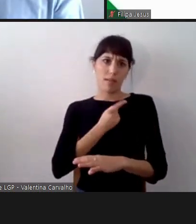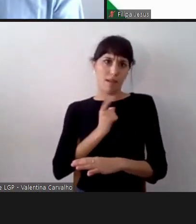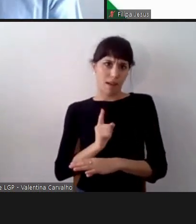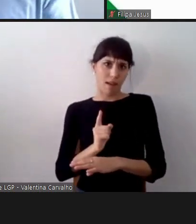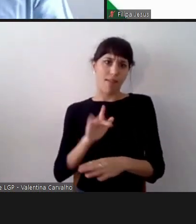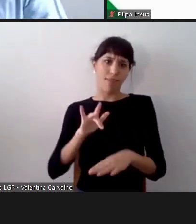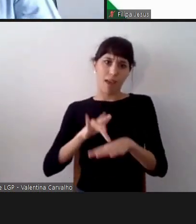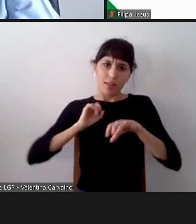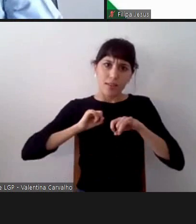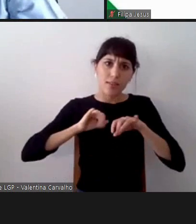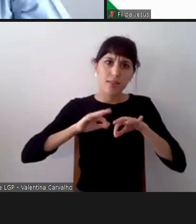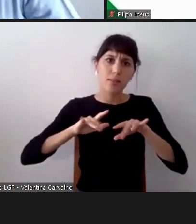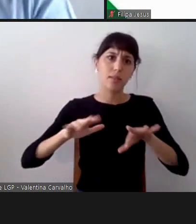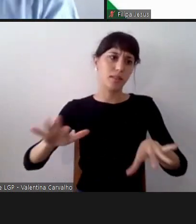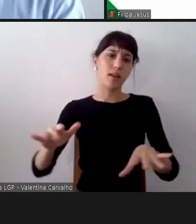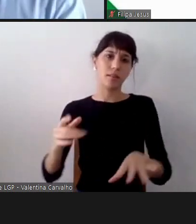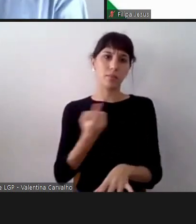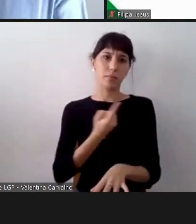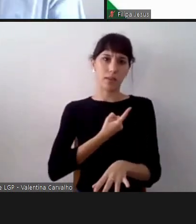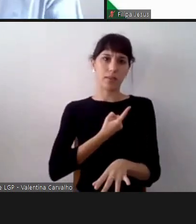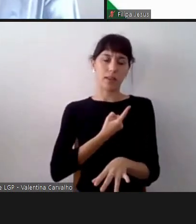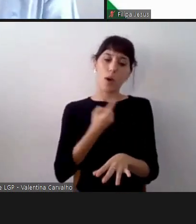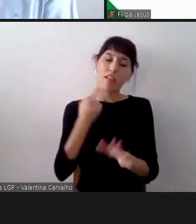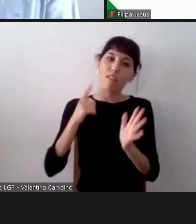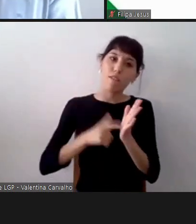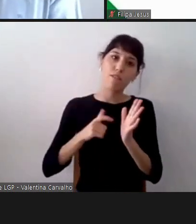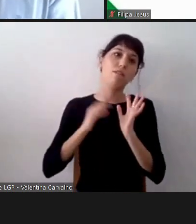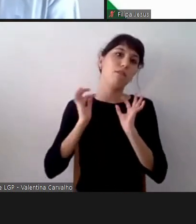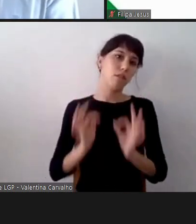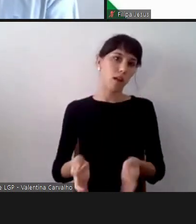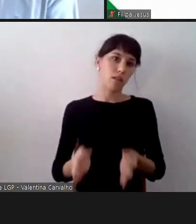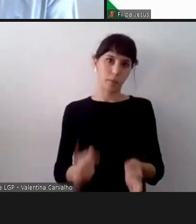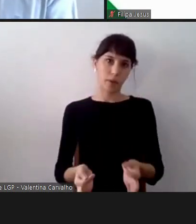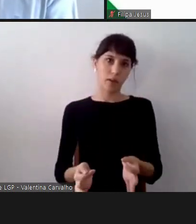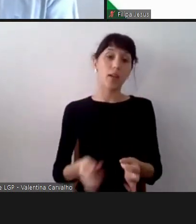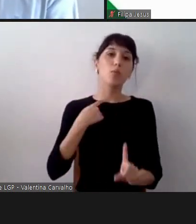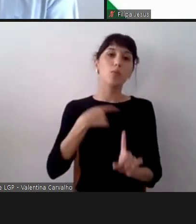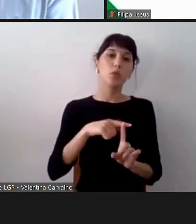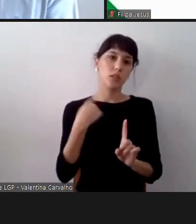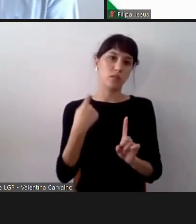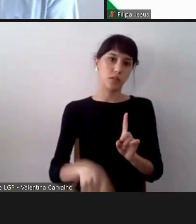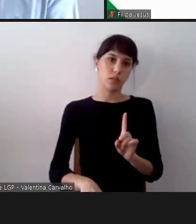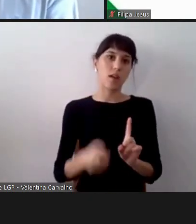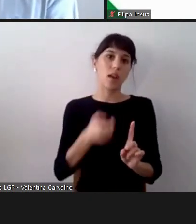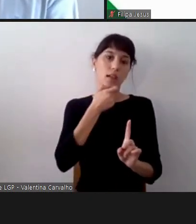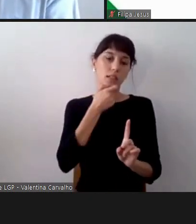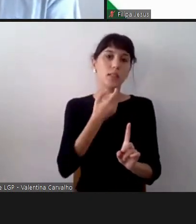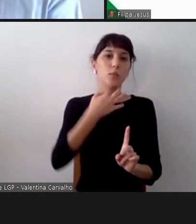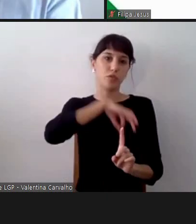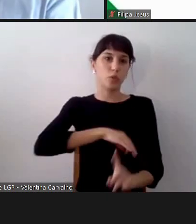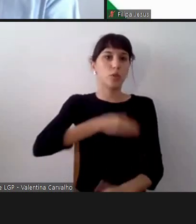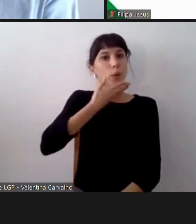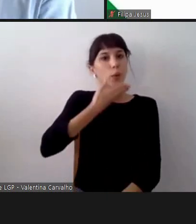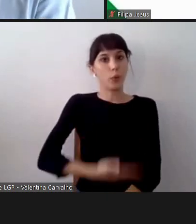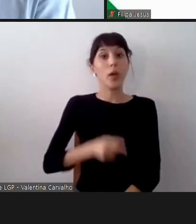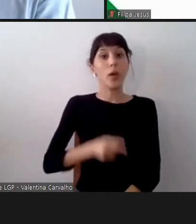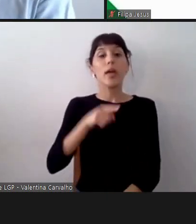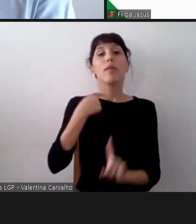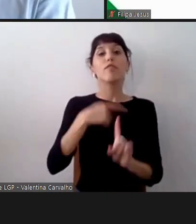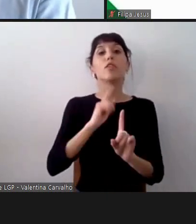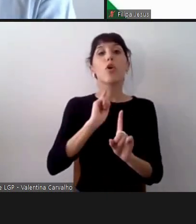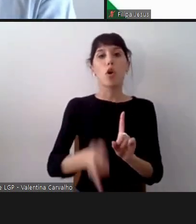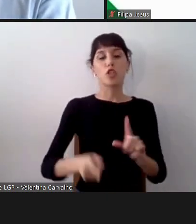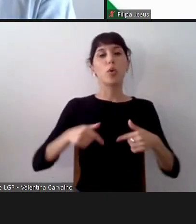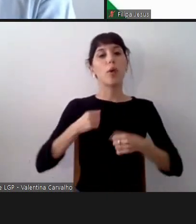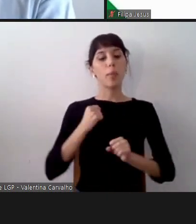é? Sensibilizar para esta necessidade e para os benefícios. E eu aqui realçaria muito o benefício na carreira pessoal de